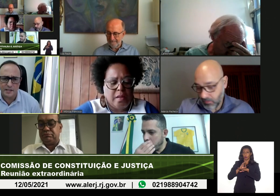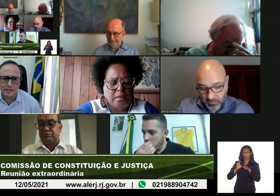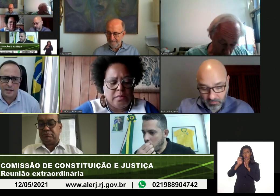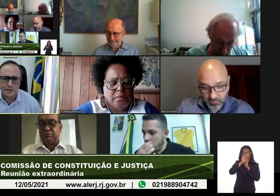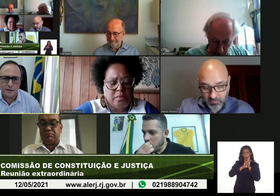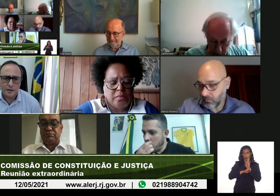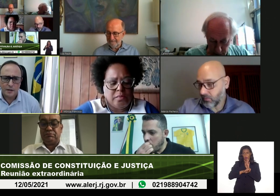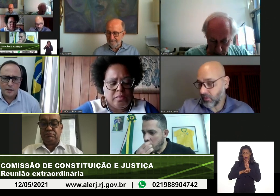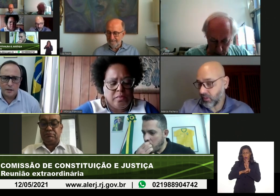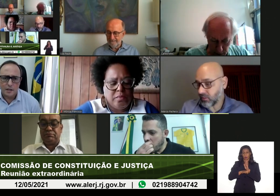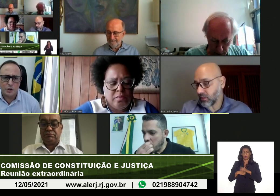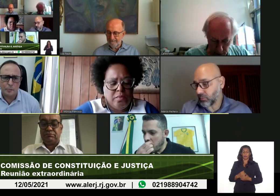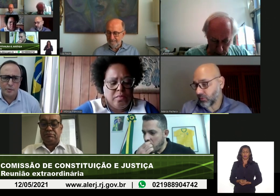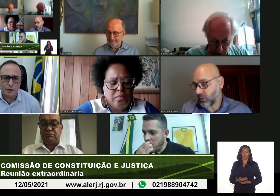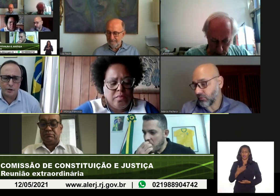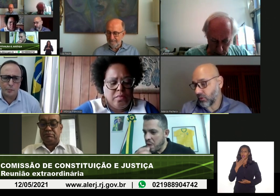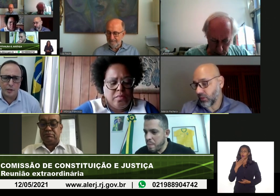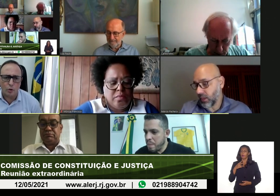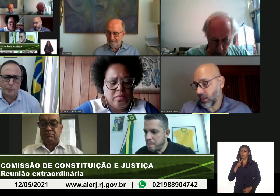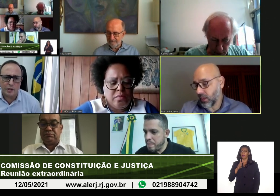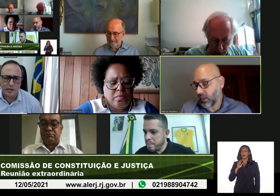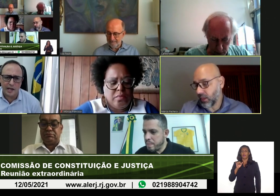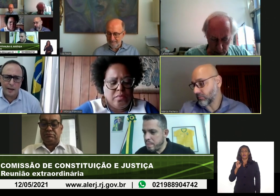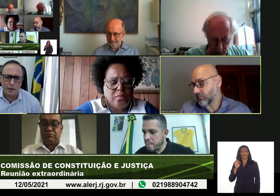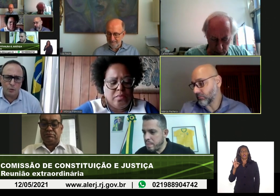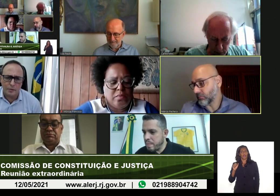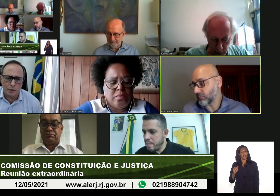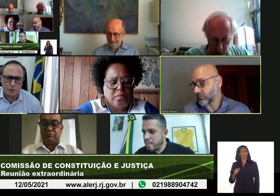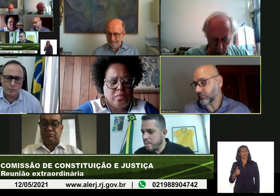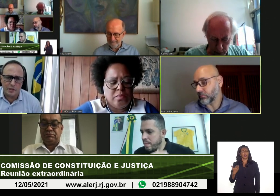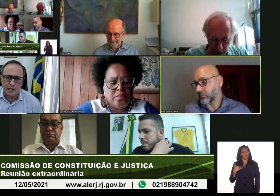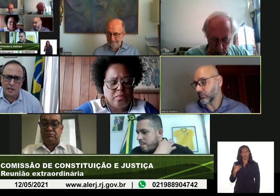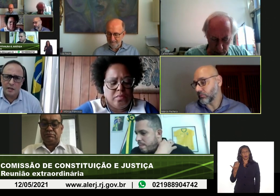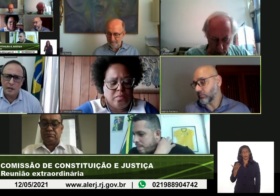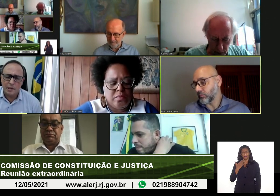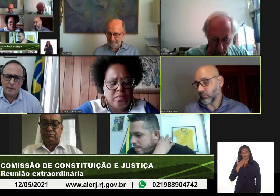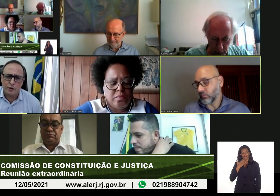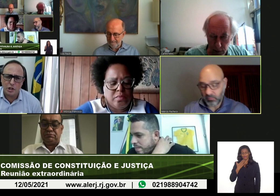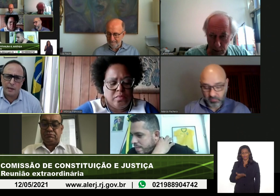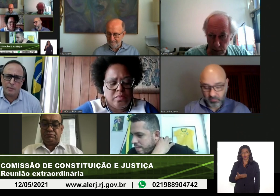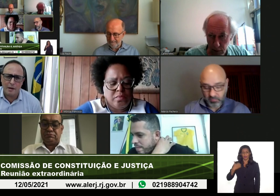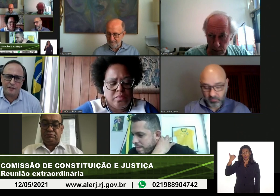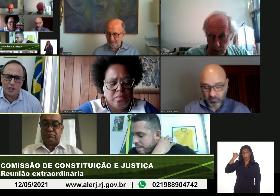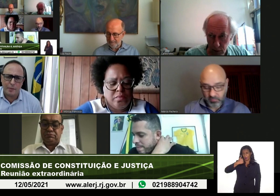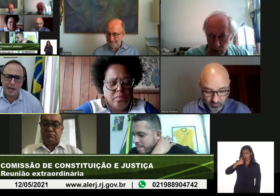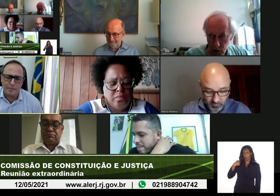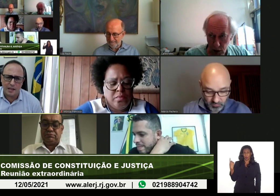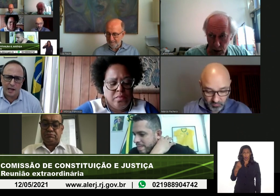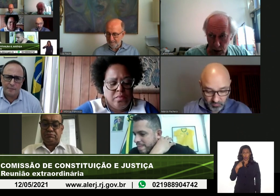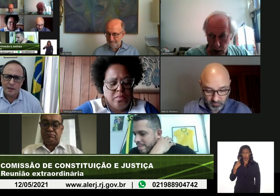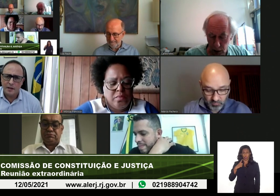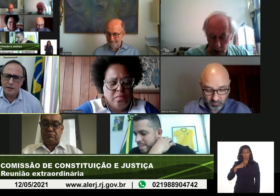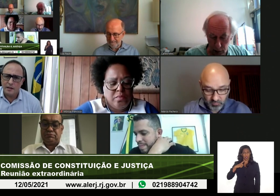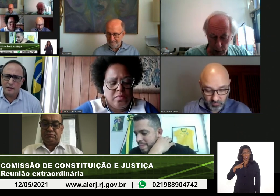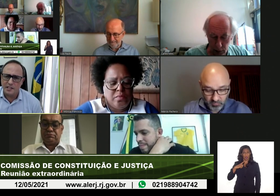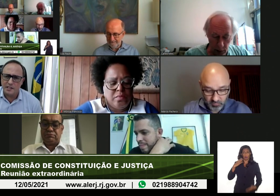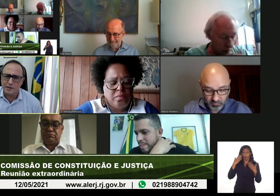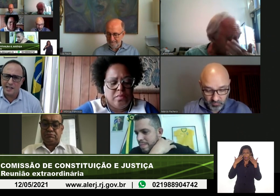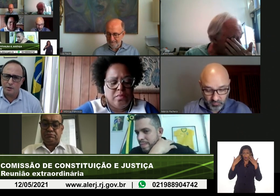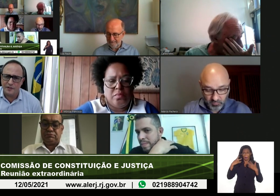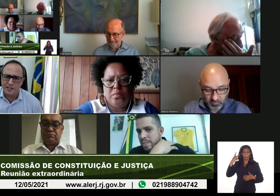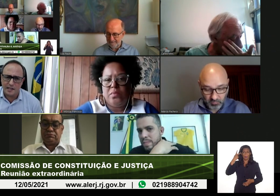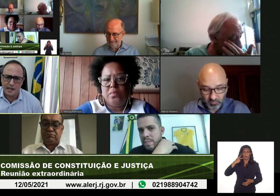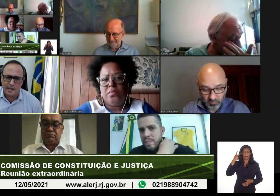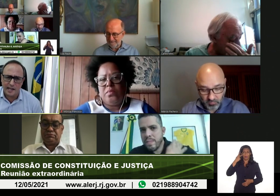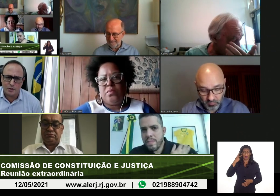vista, presidente. Vista, deputado Valdez. Em um minuto, porque primeiro nós temos uma frente parlamentar em defesa da